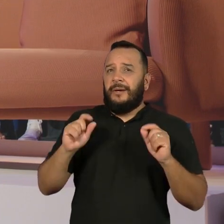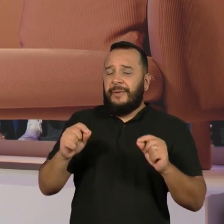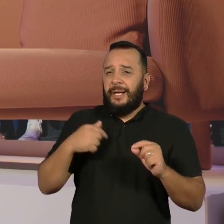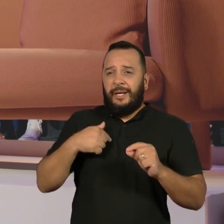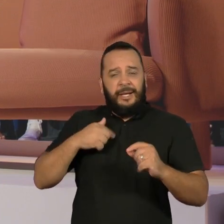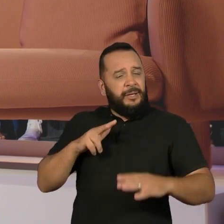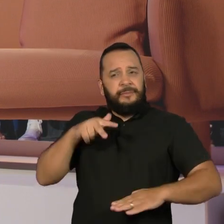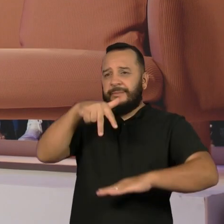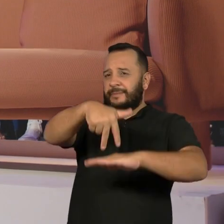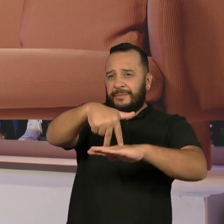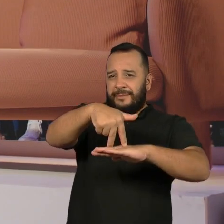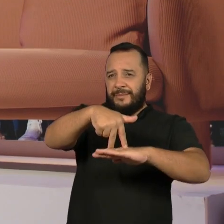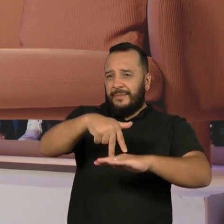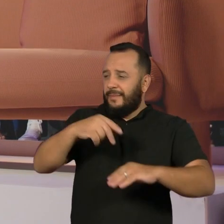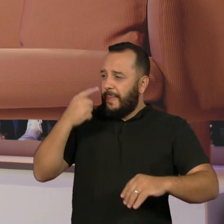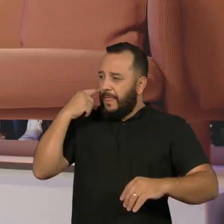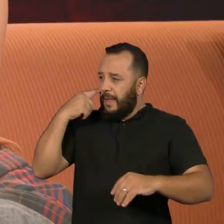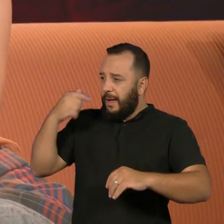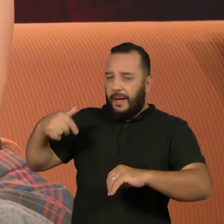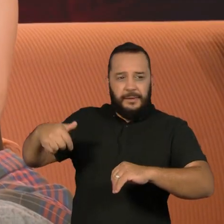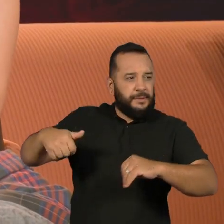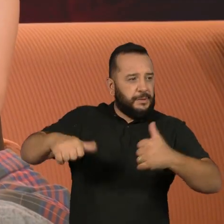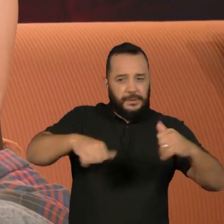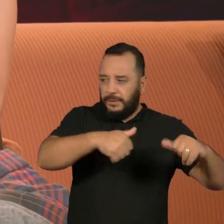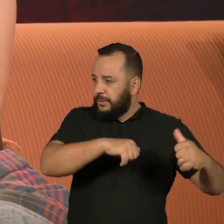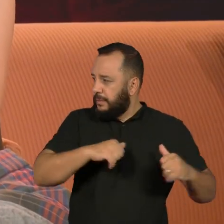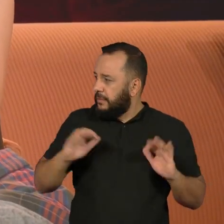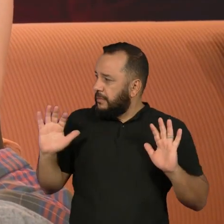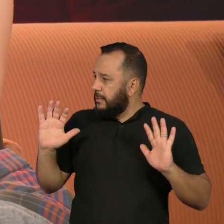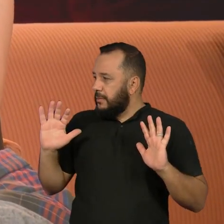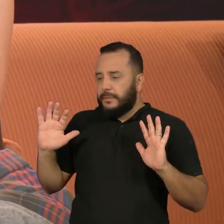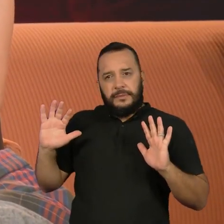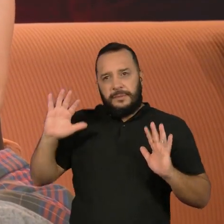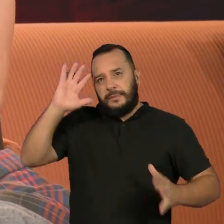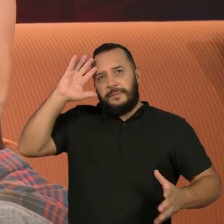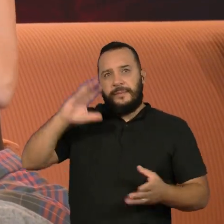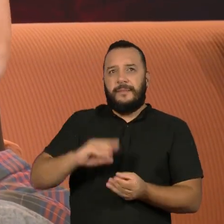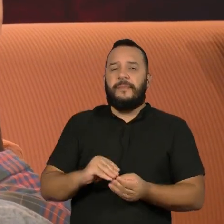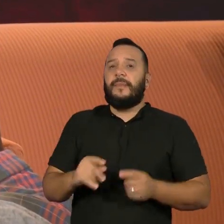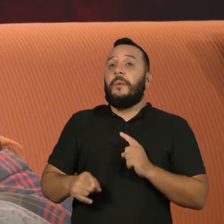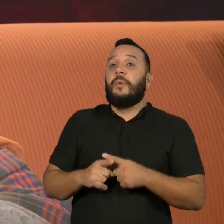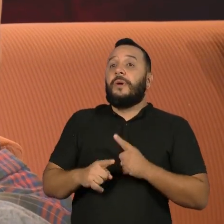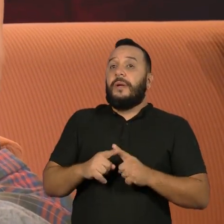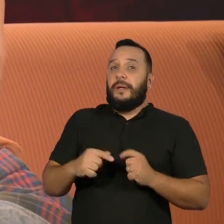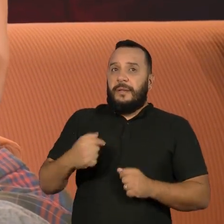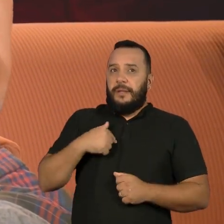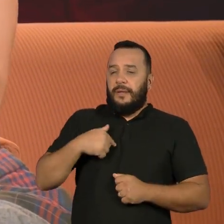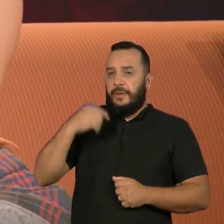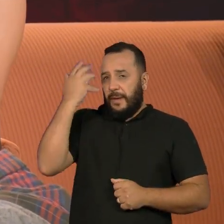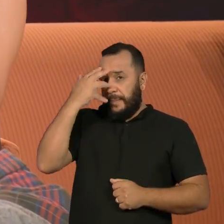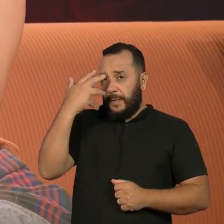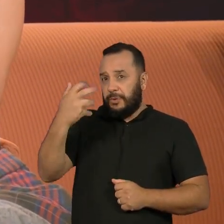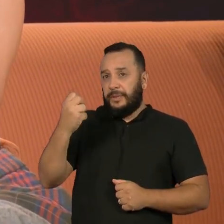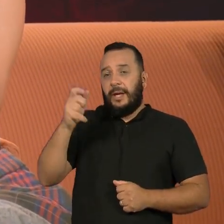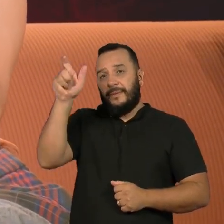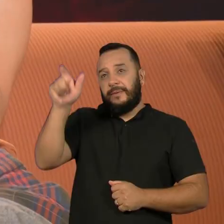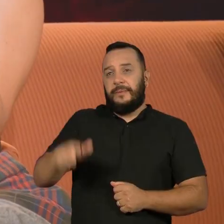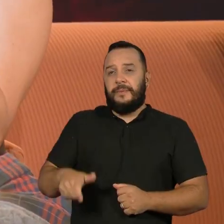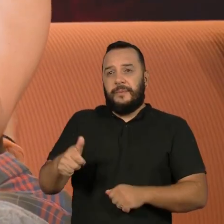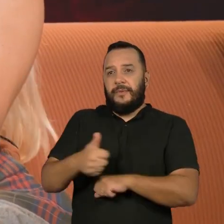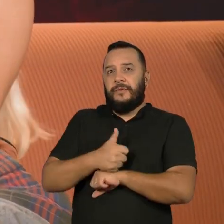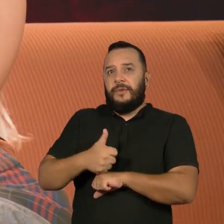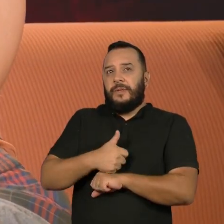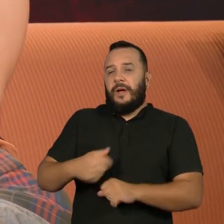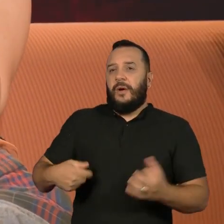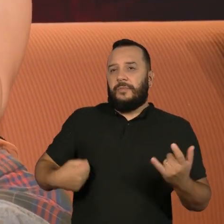para mim, super analisada, terapia em dia, porque eu sempre me apaixonava por músico. Então, eu